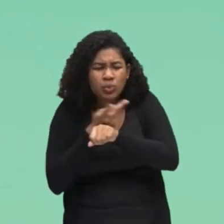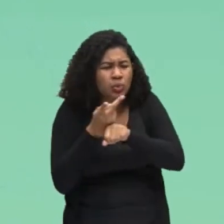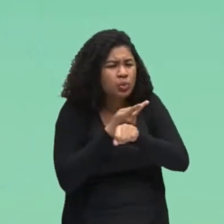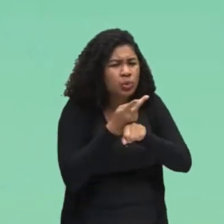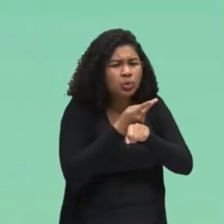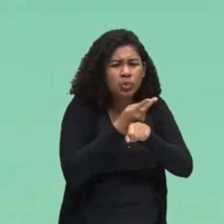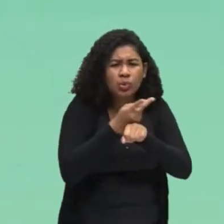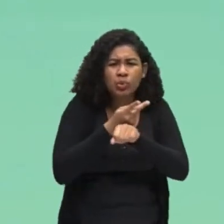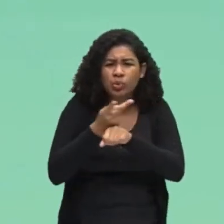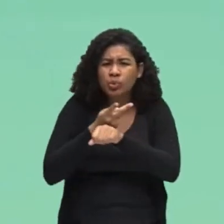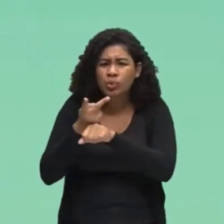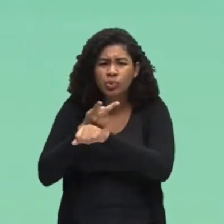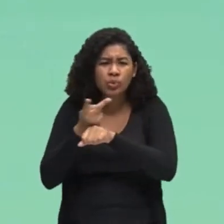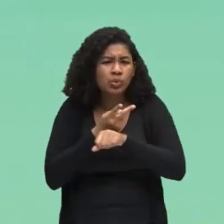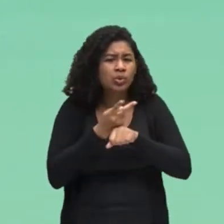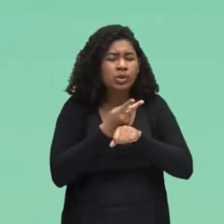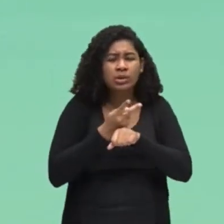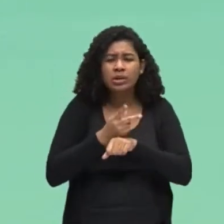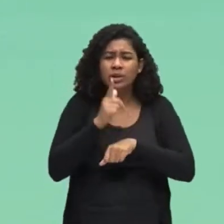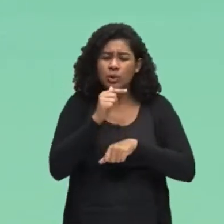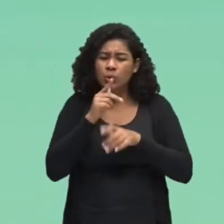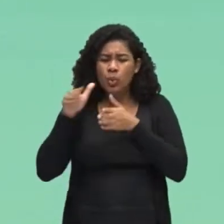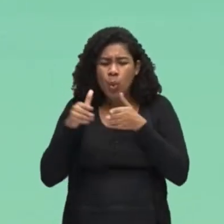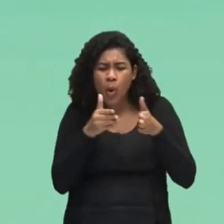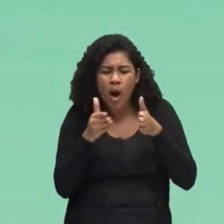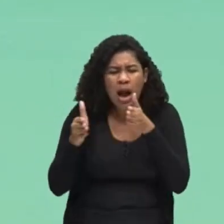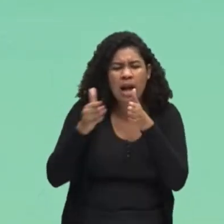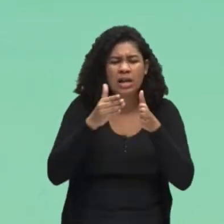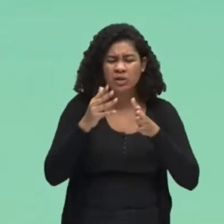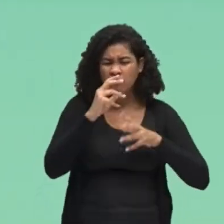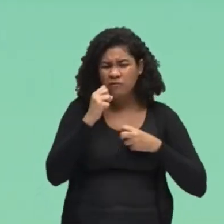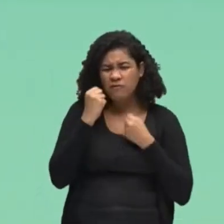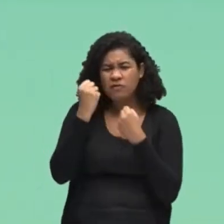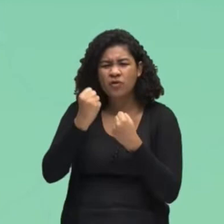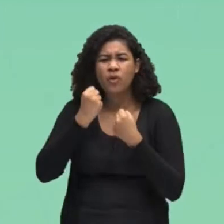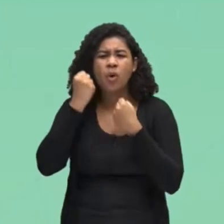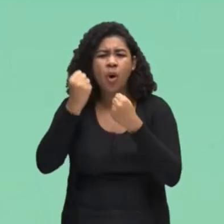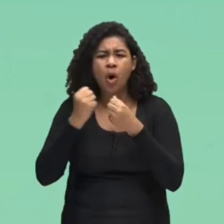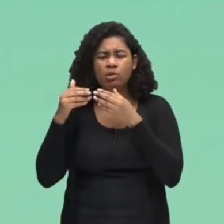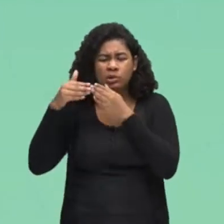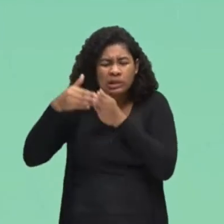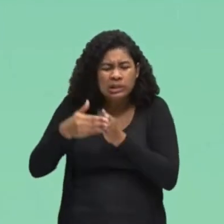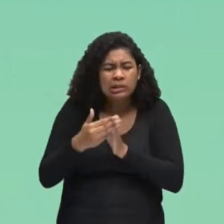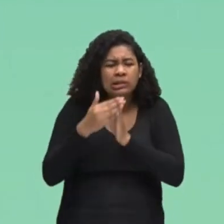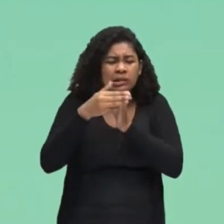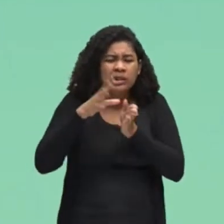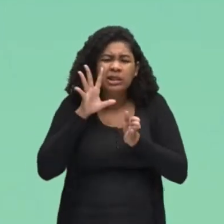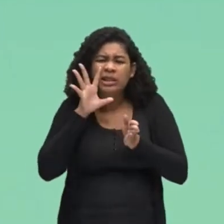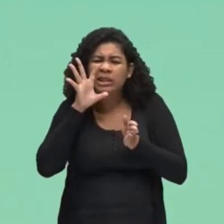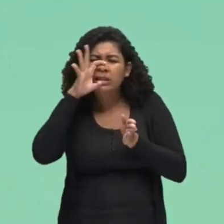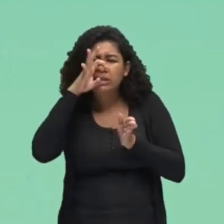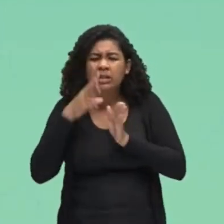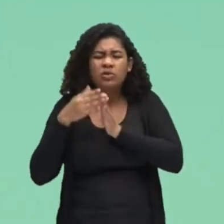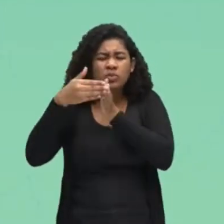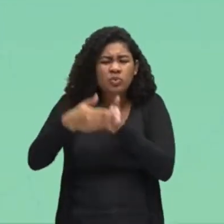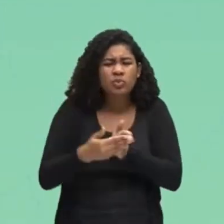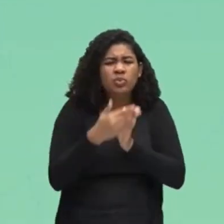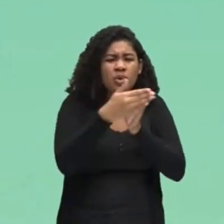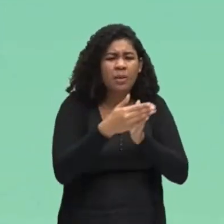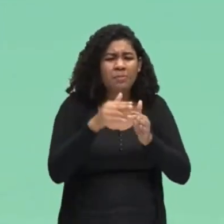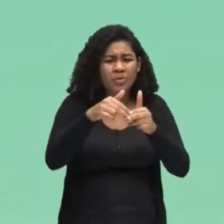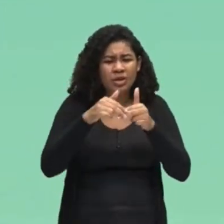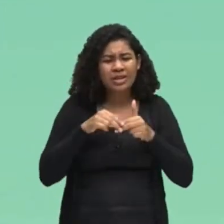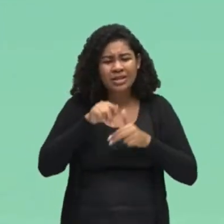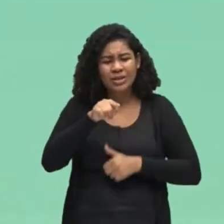correnteza do rio cada vez mais forte, em pleno período de chuvas, Orellana concluiu ser impossível